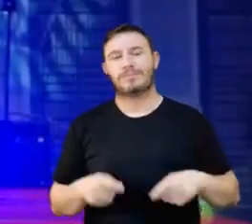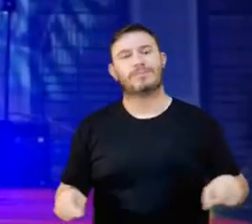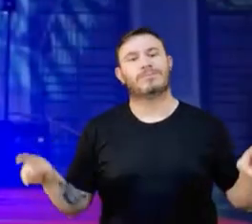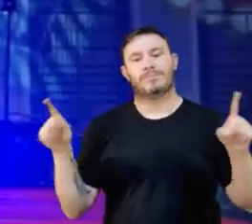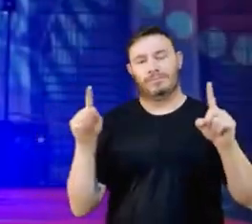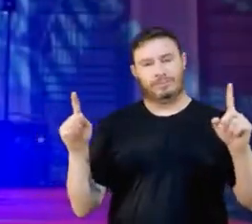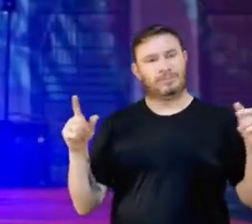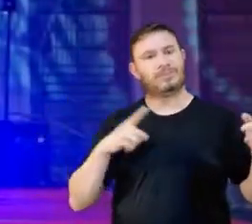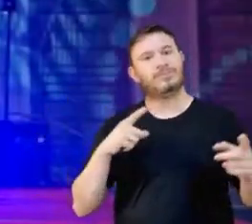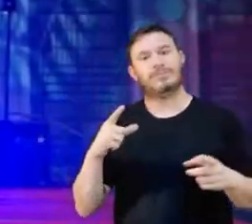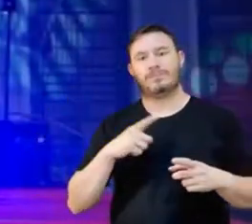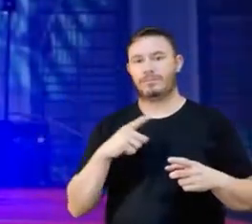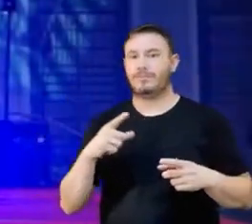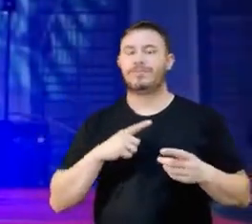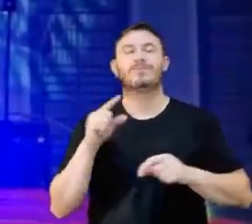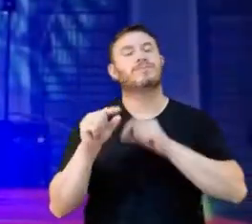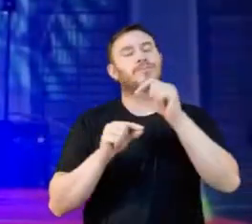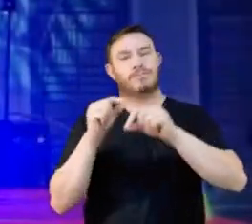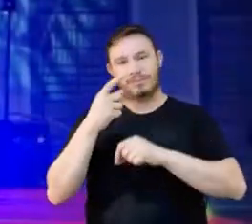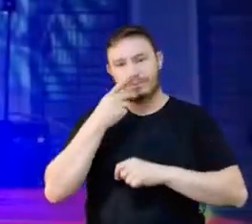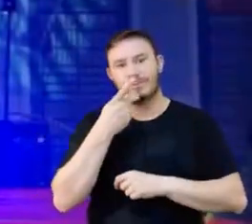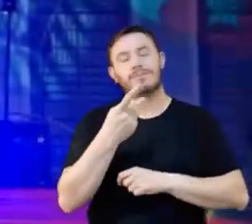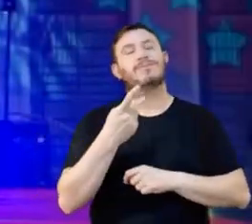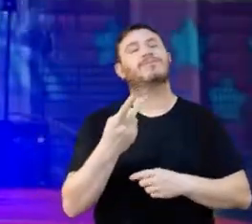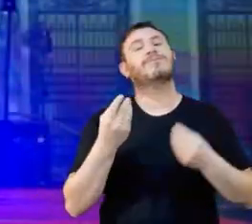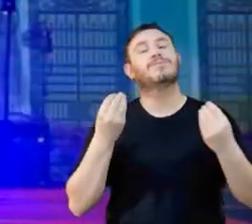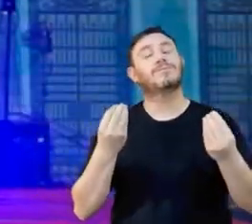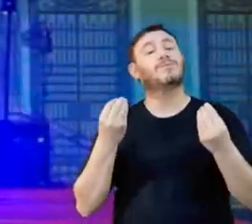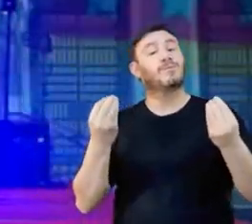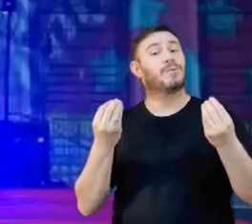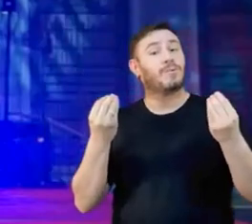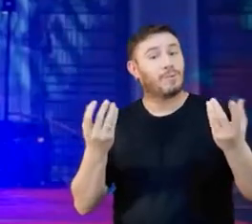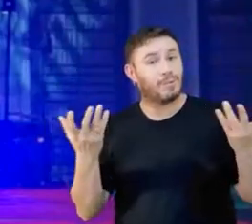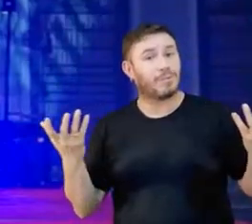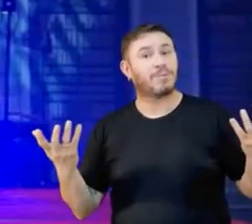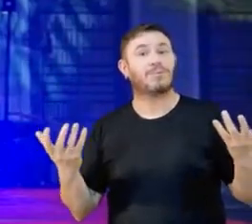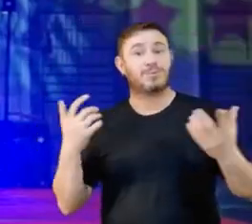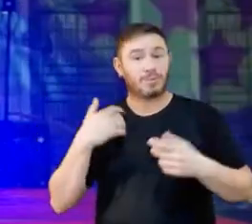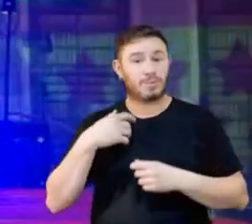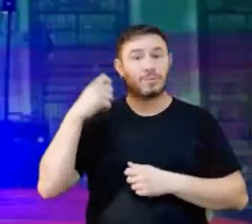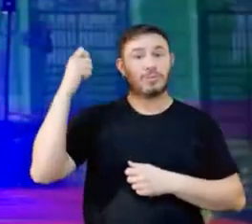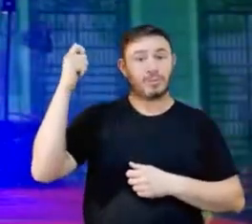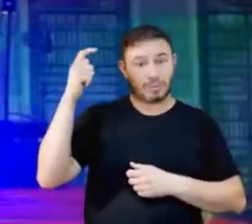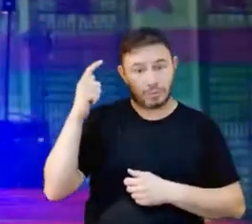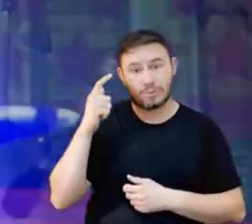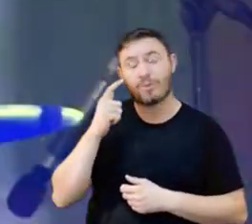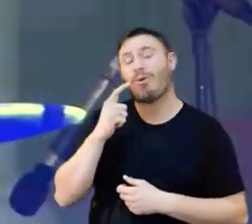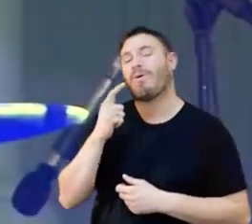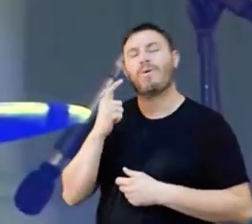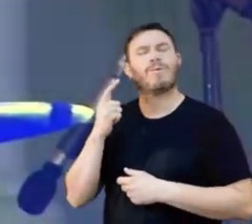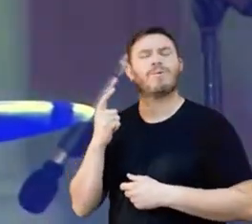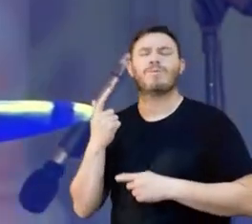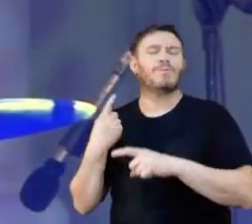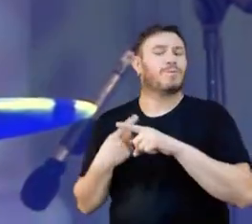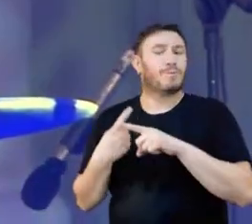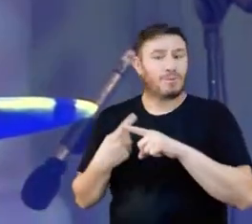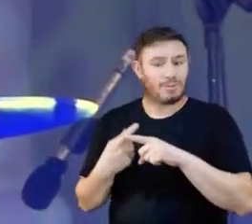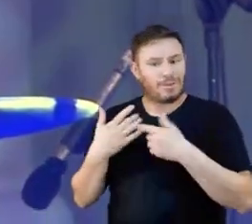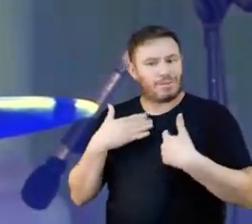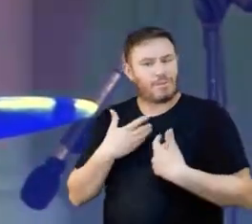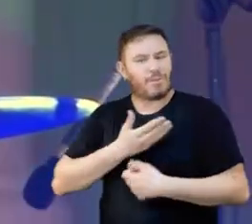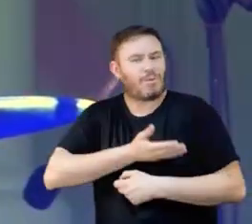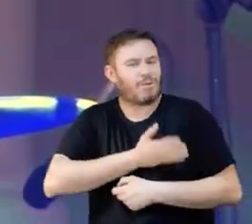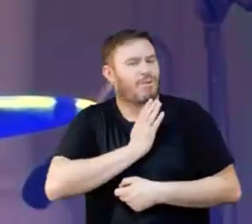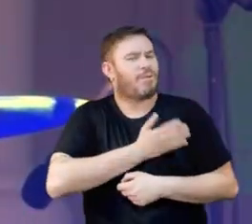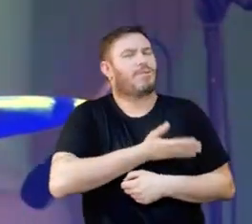Não preciso que me digam de que lado nasce o sol, porque bate